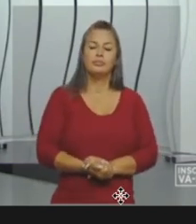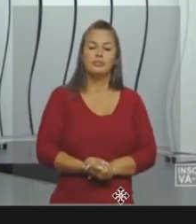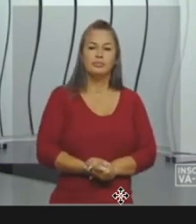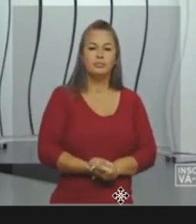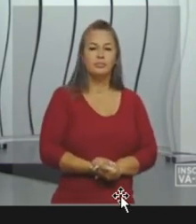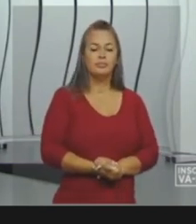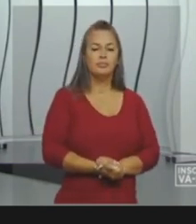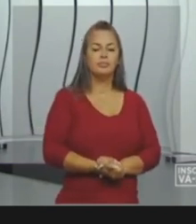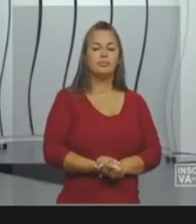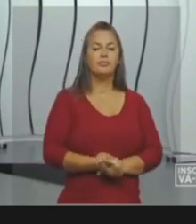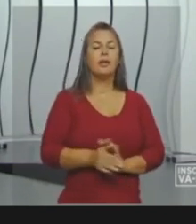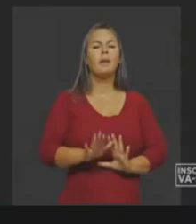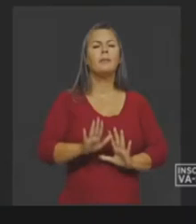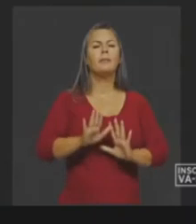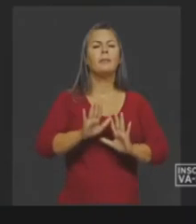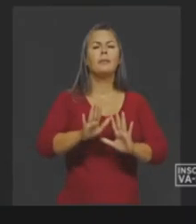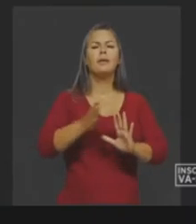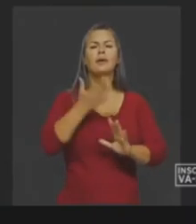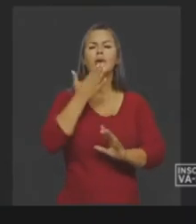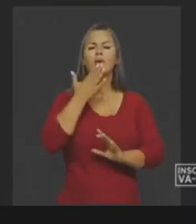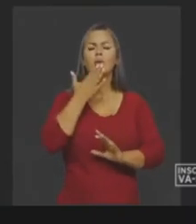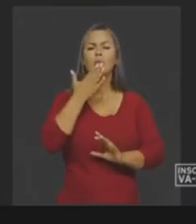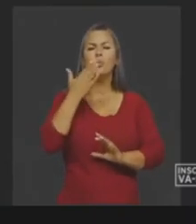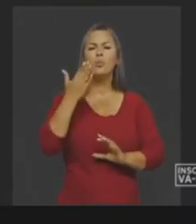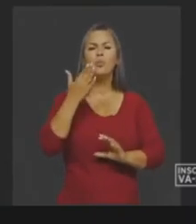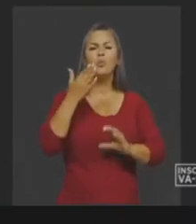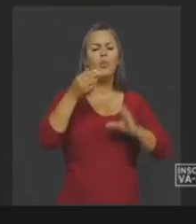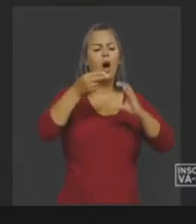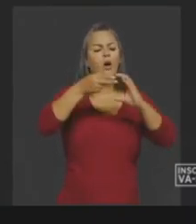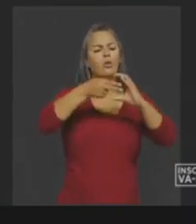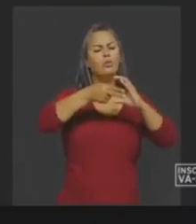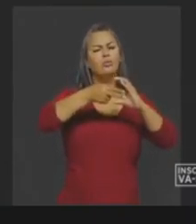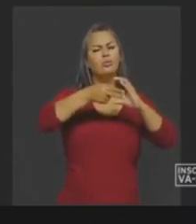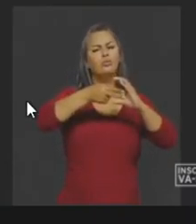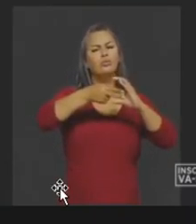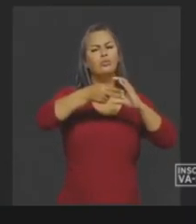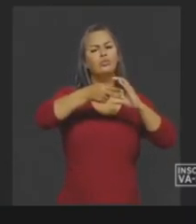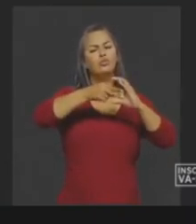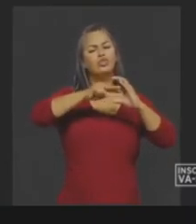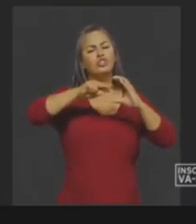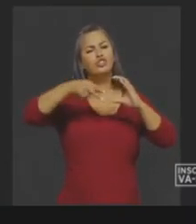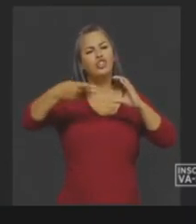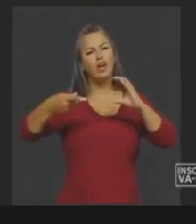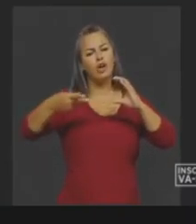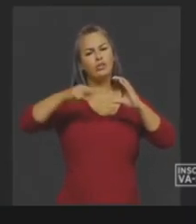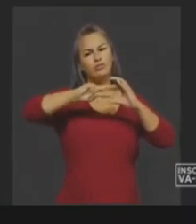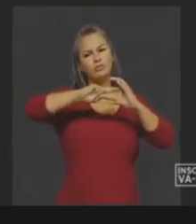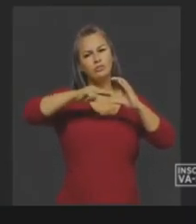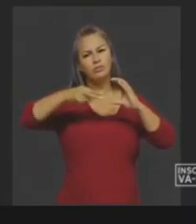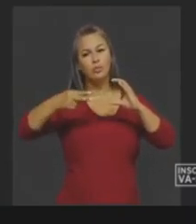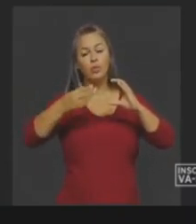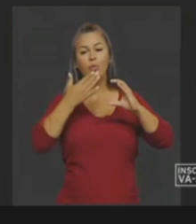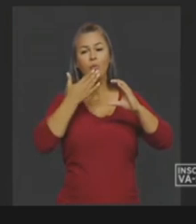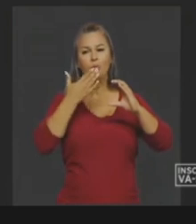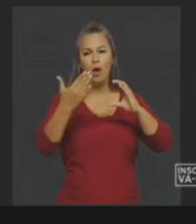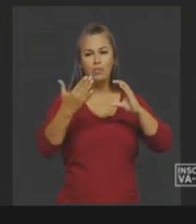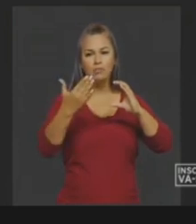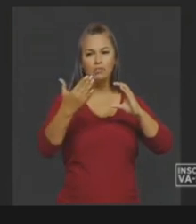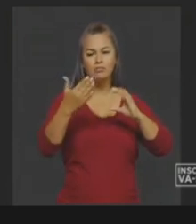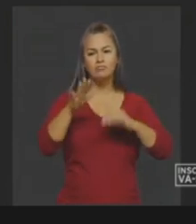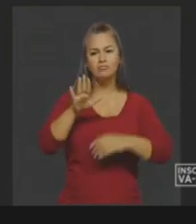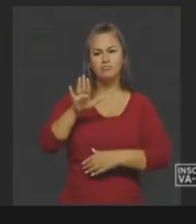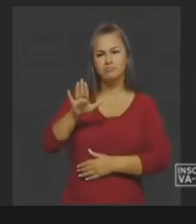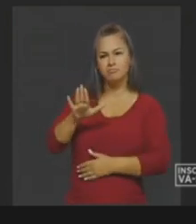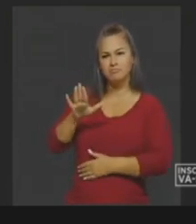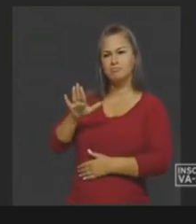E qual que seria o genótipo, então, agora falando da genética disso, né, que a gente falou de proteínas expressas na superfície da hemácia